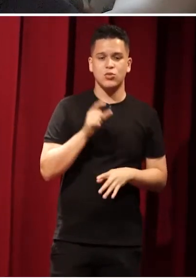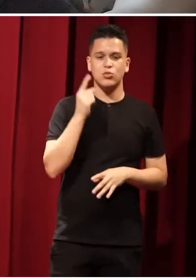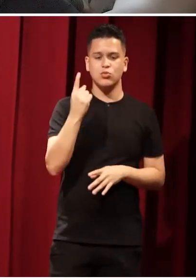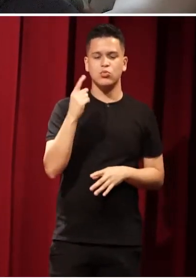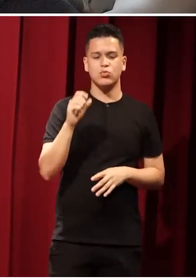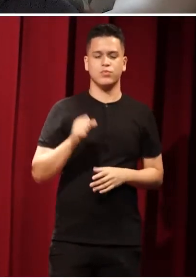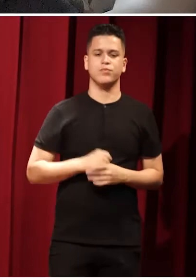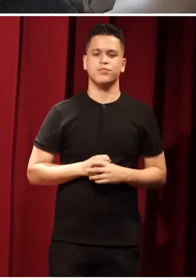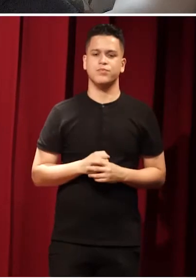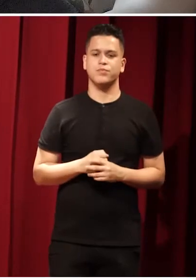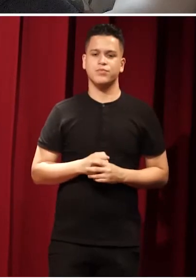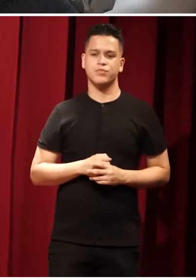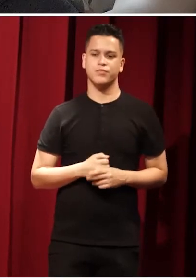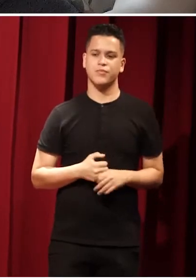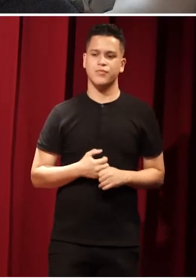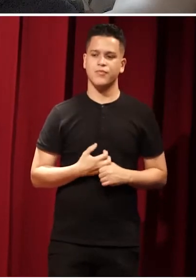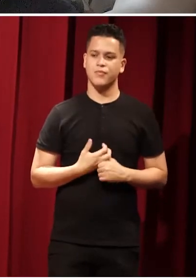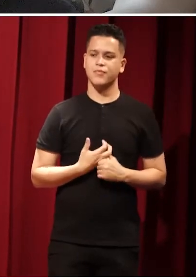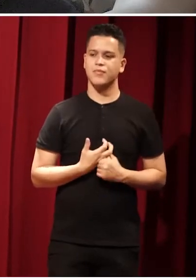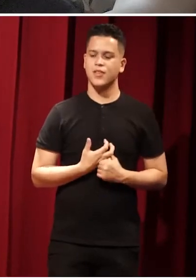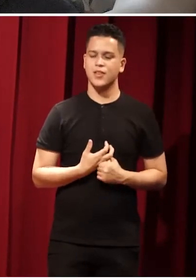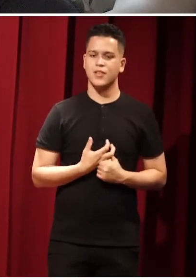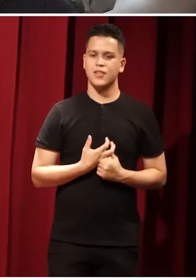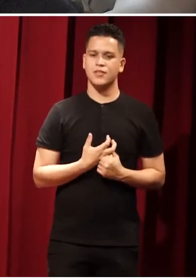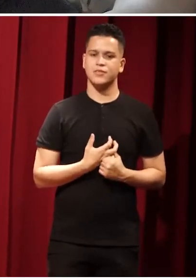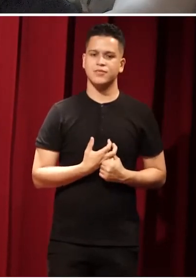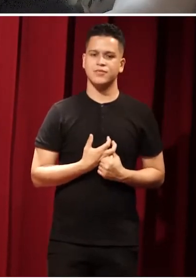Como que está isso agora?